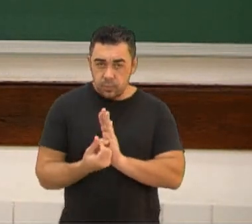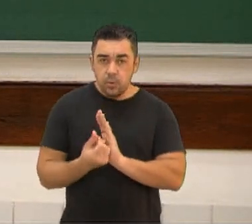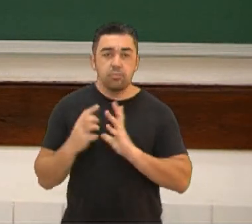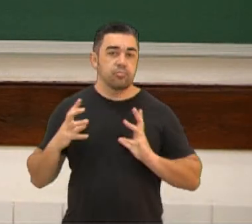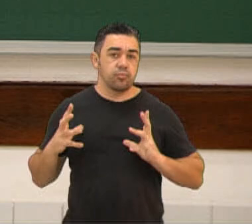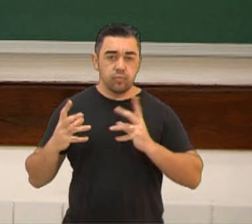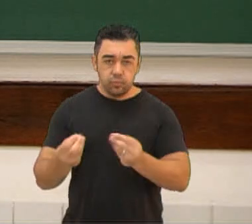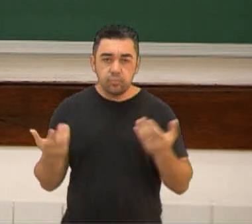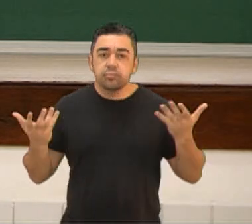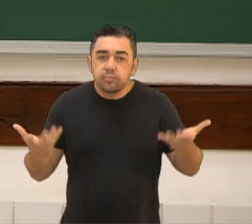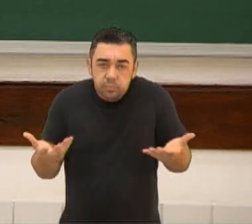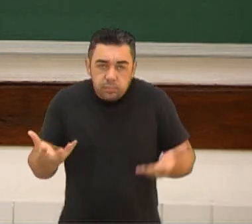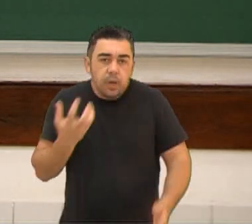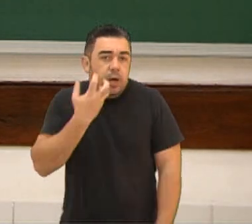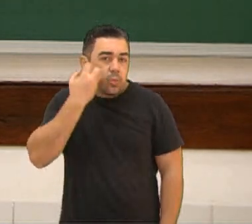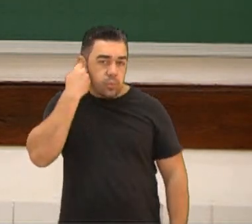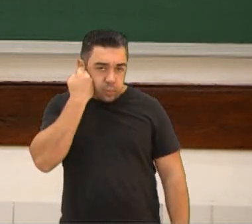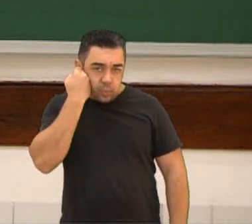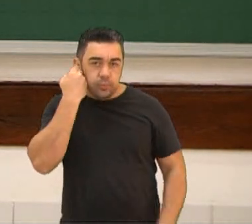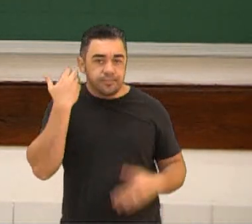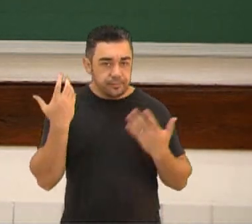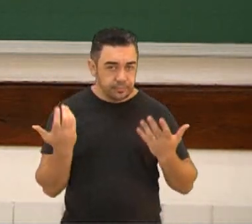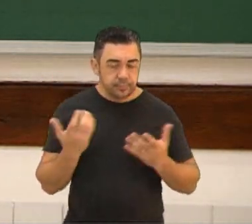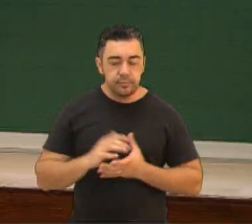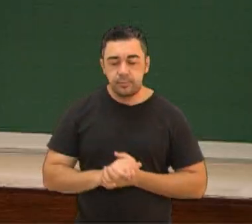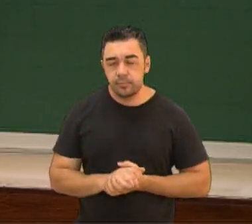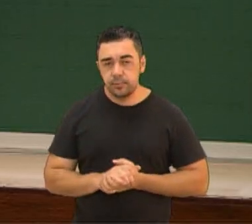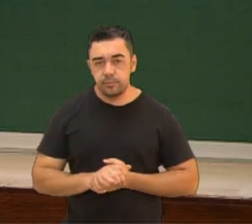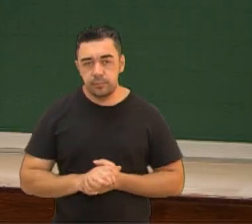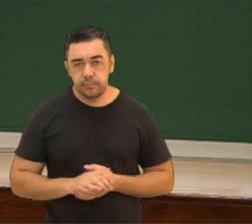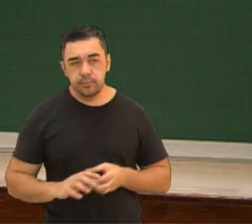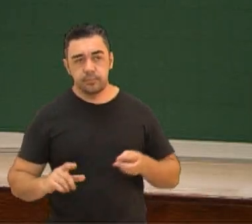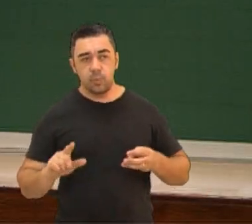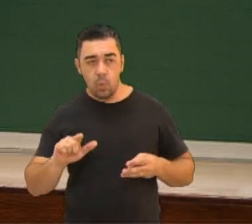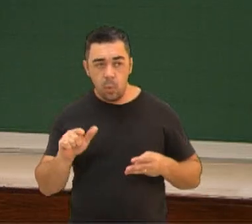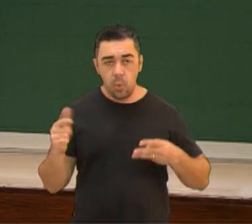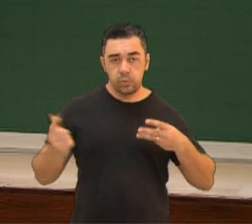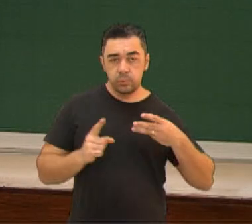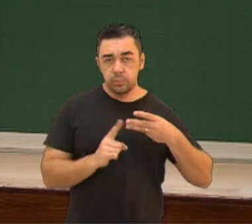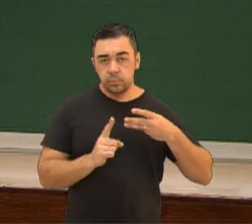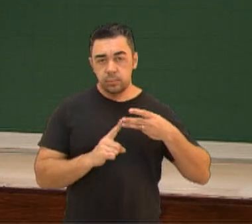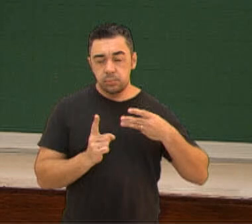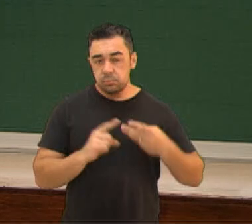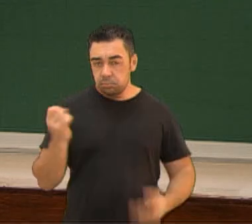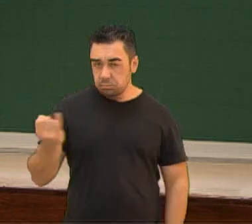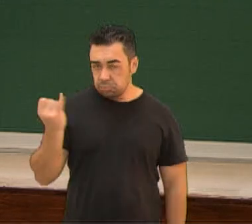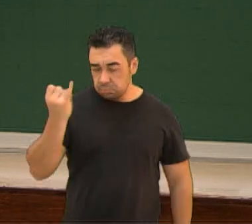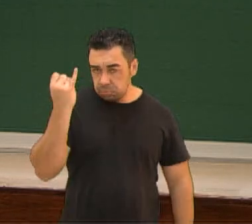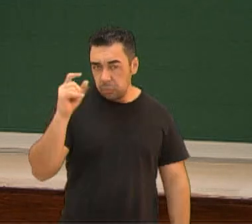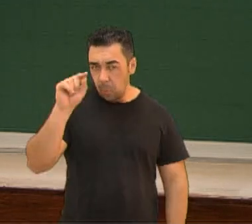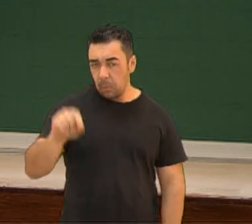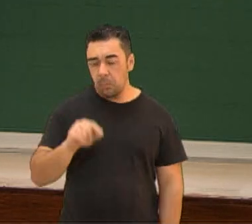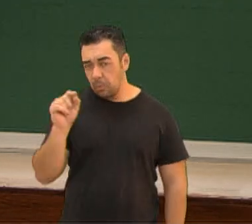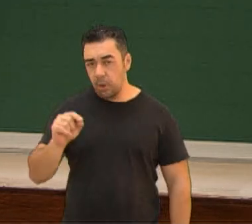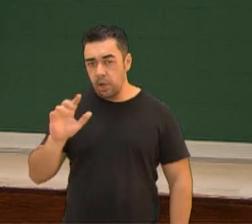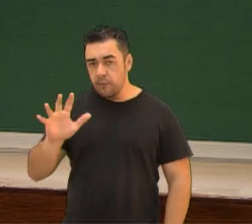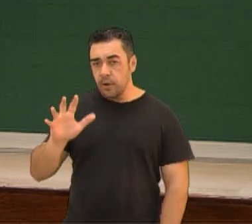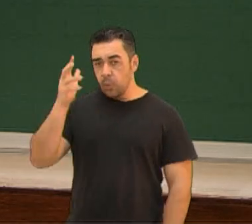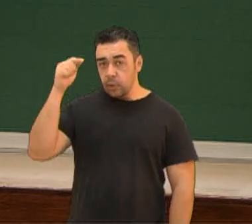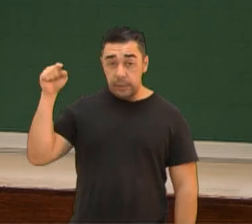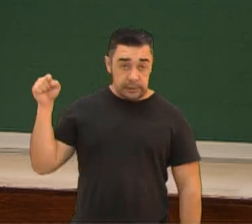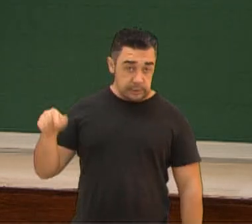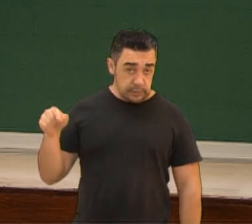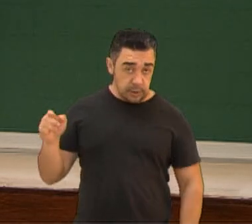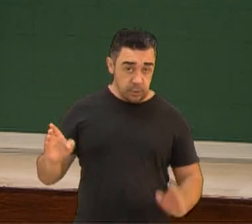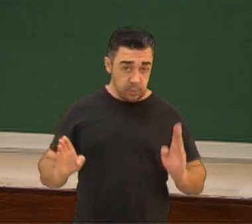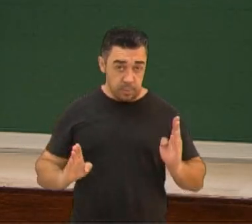estava querendo lucrar alguma coisa com isso. Um outro ponto importante para a gente falar sobre o que estava rolando